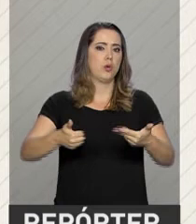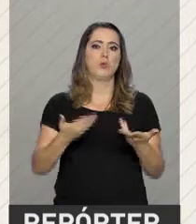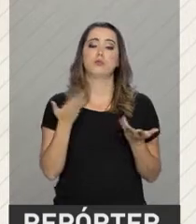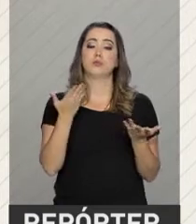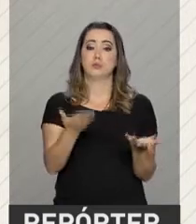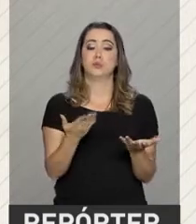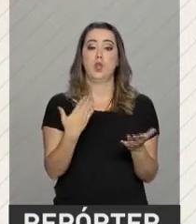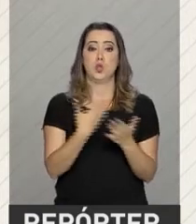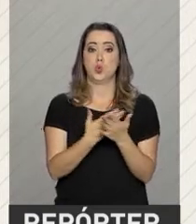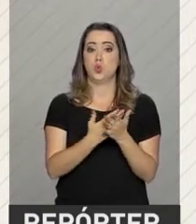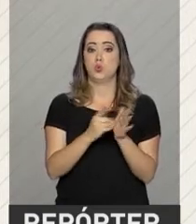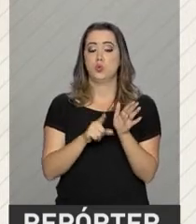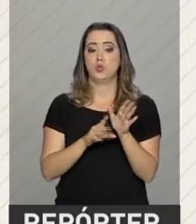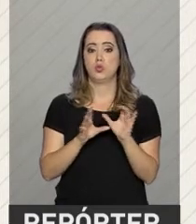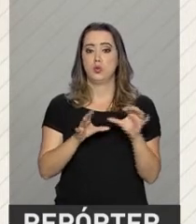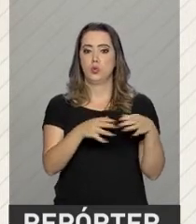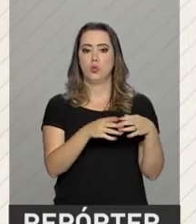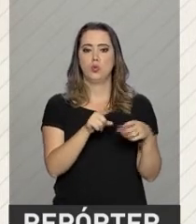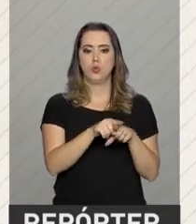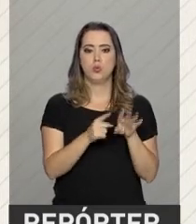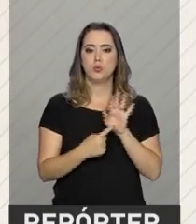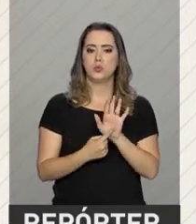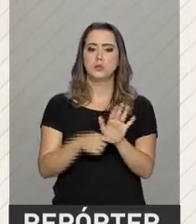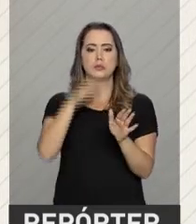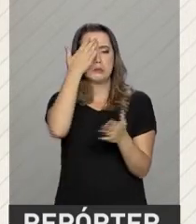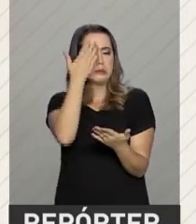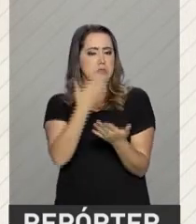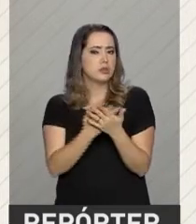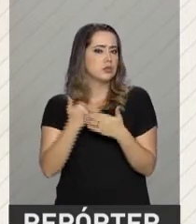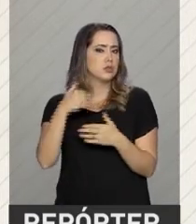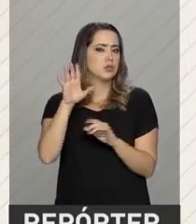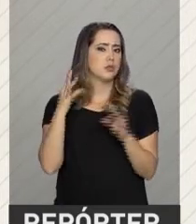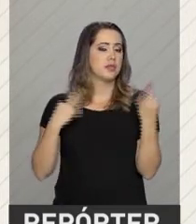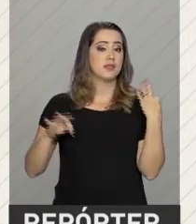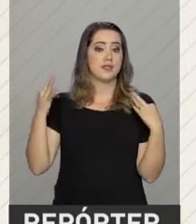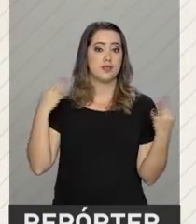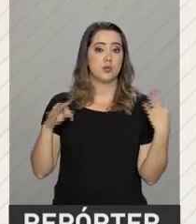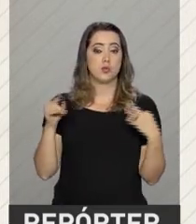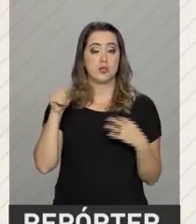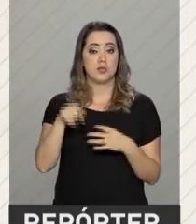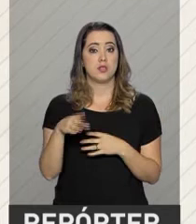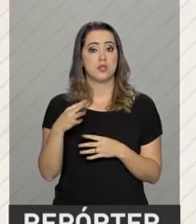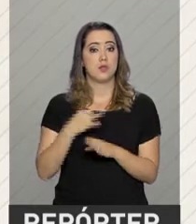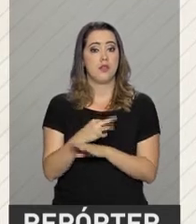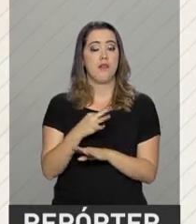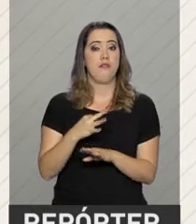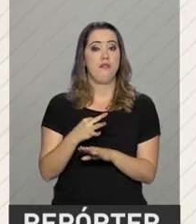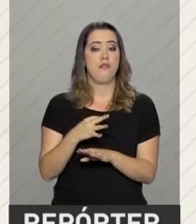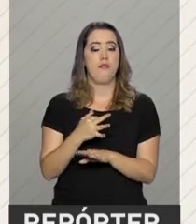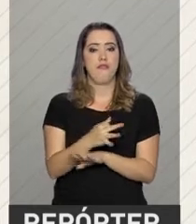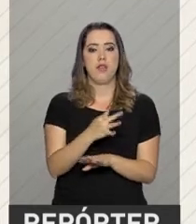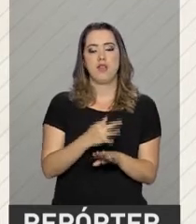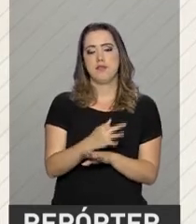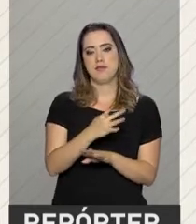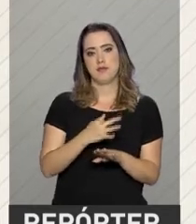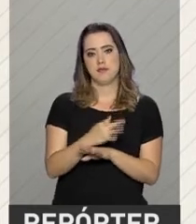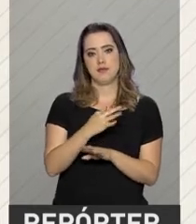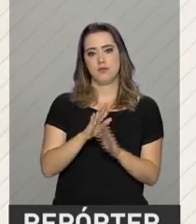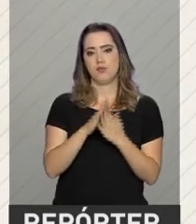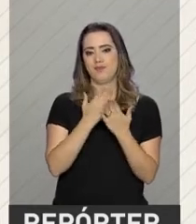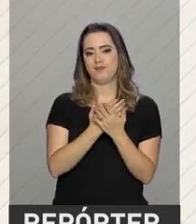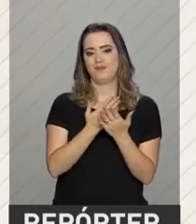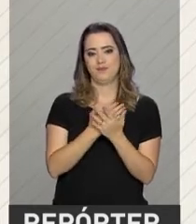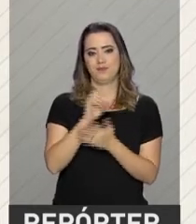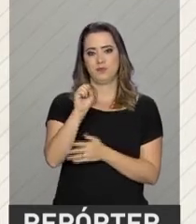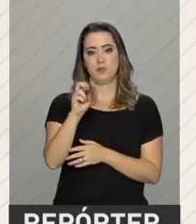maiores. Estudo feito pelo segmento revela otimismo para a temporada de férias escolares no mês de julho, com 85% da